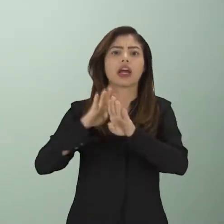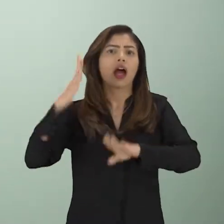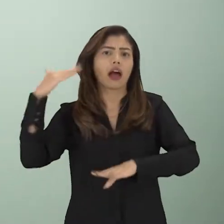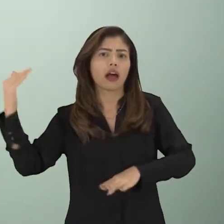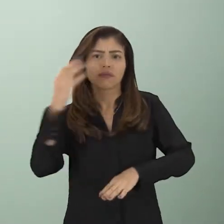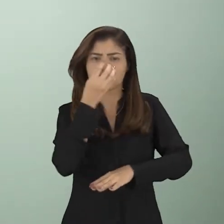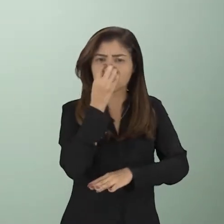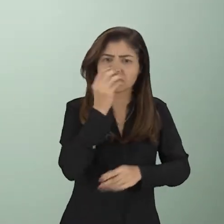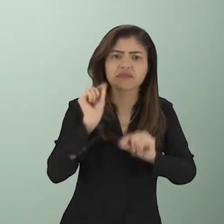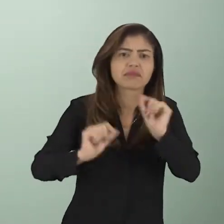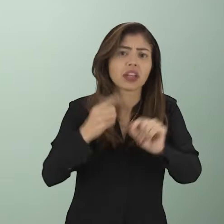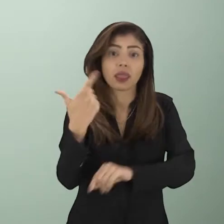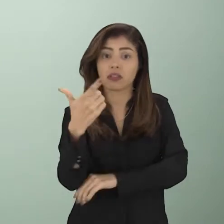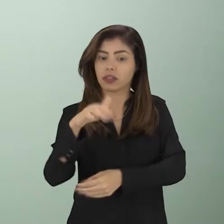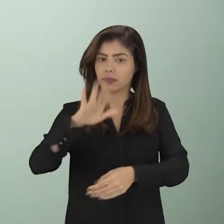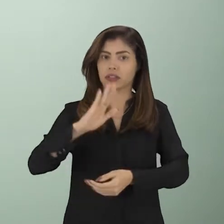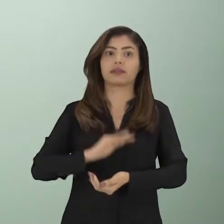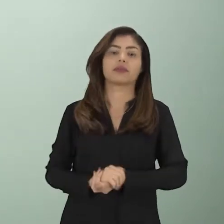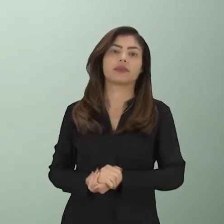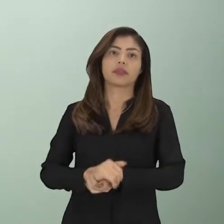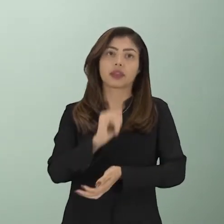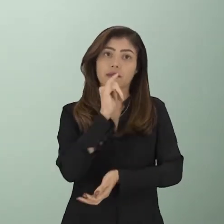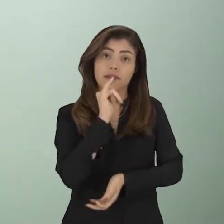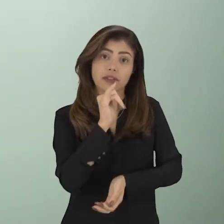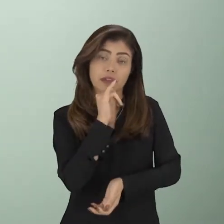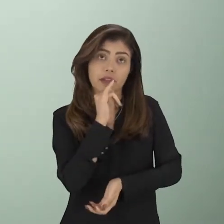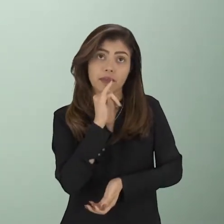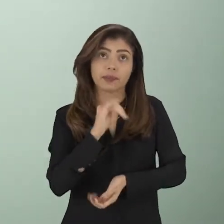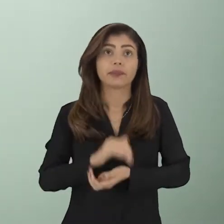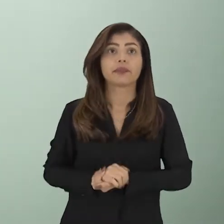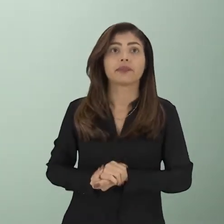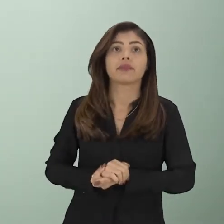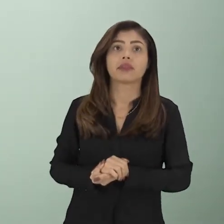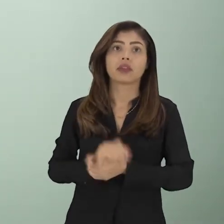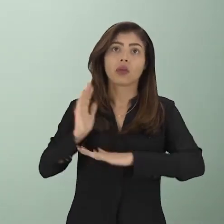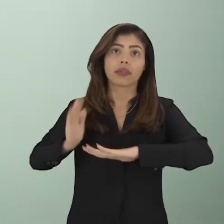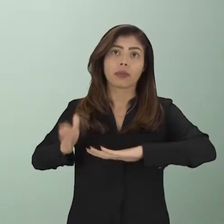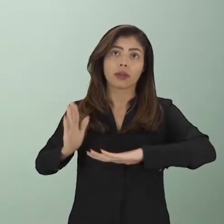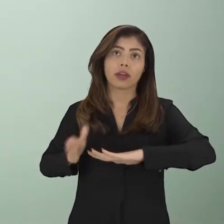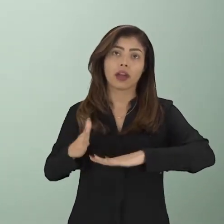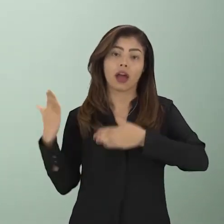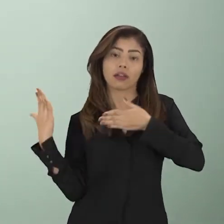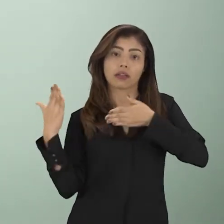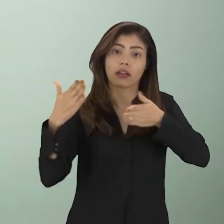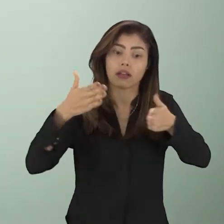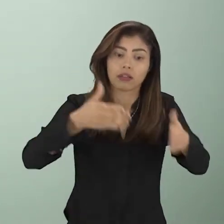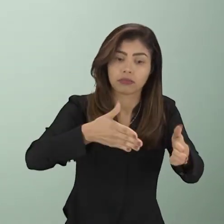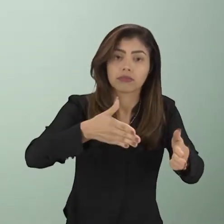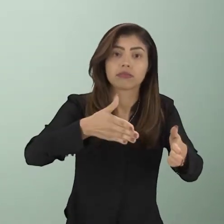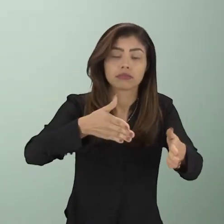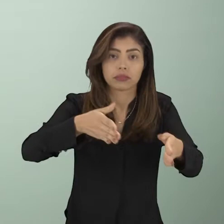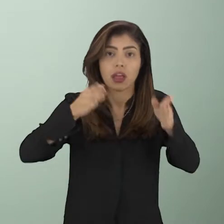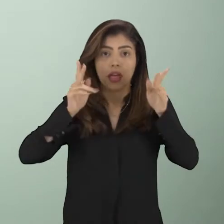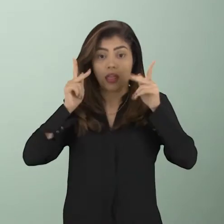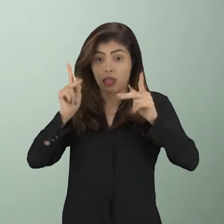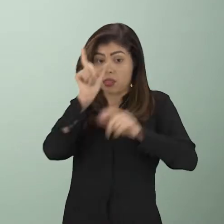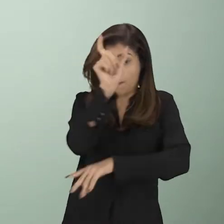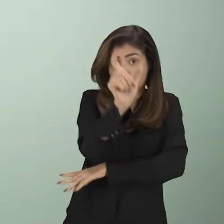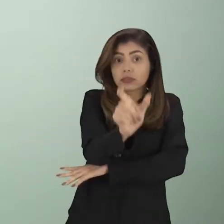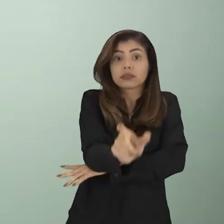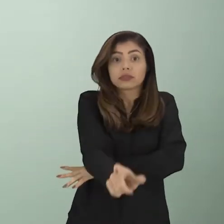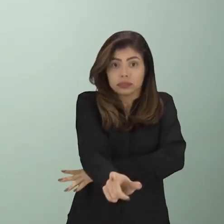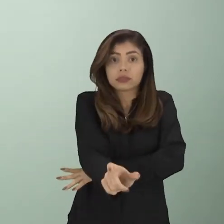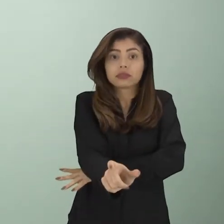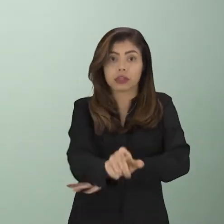os animais. Não há mais esse circo. Um exemplo de circo contemporâneo, ele é centralizado na performance do